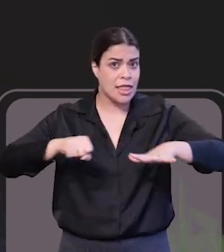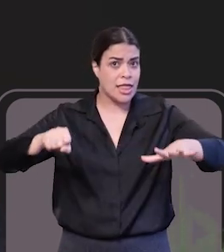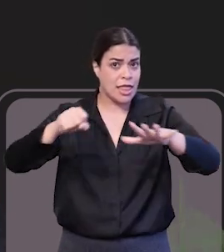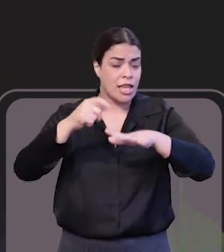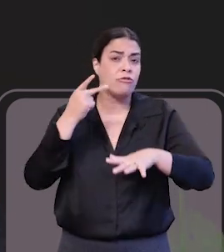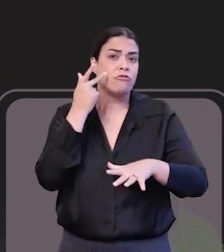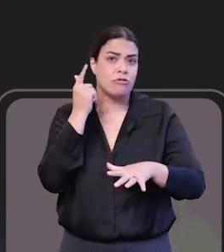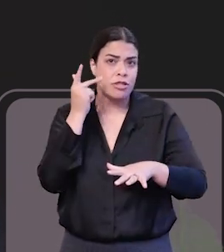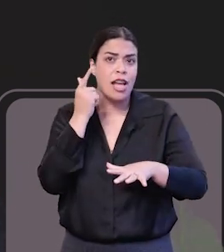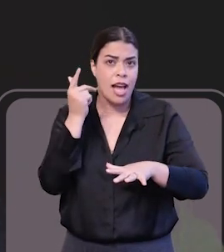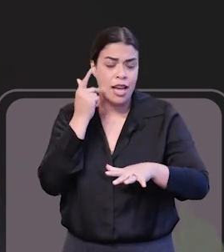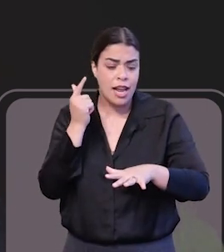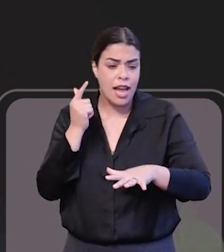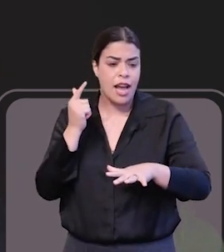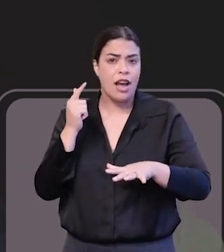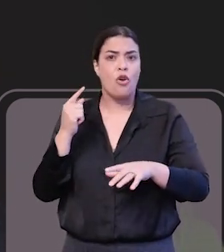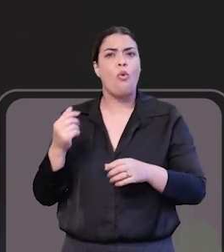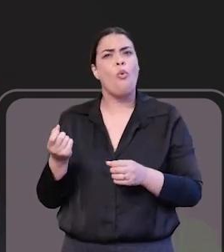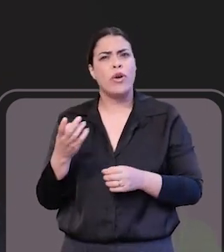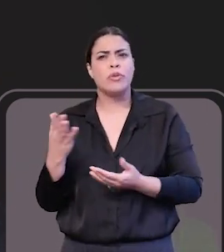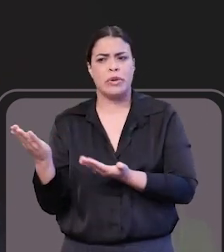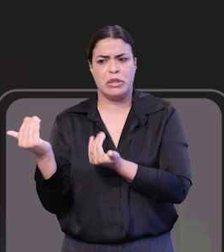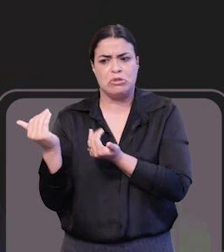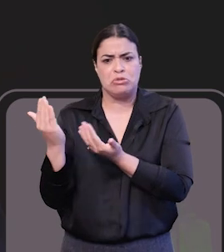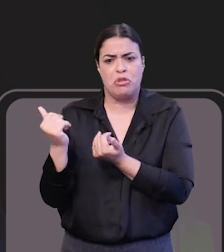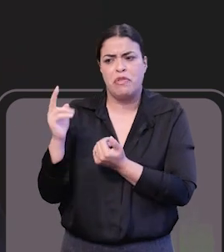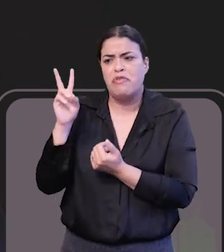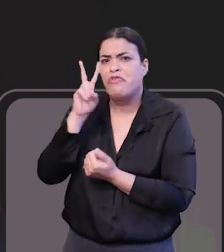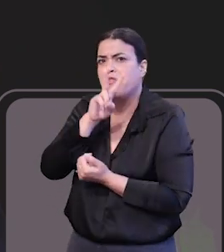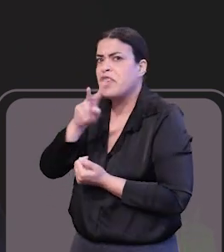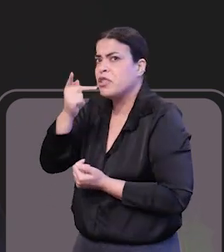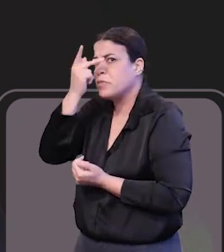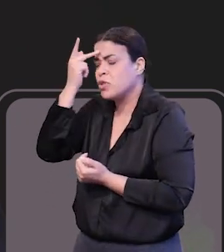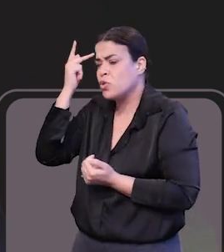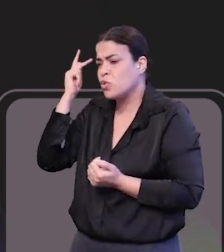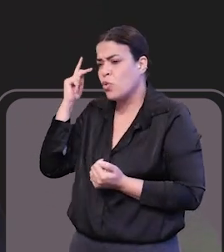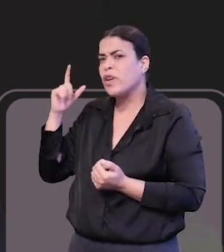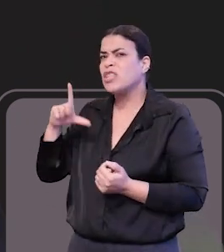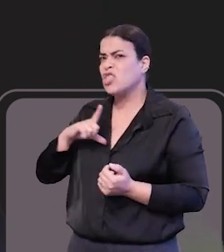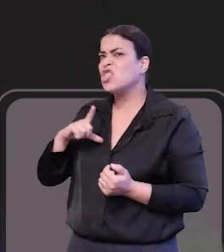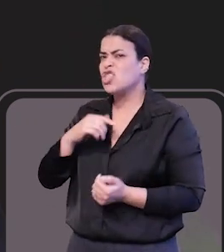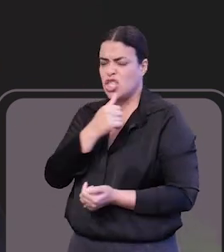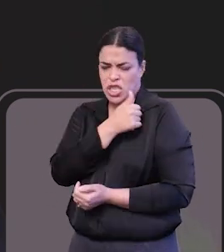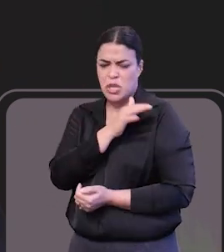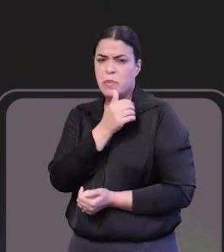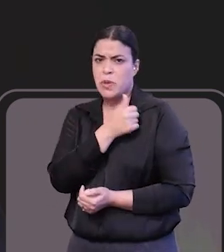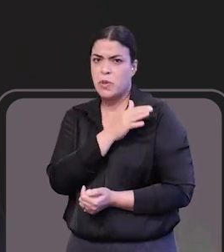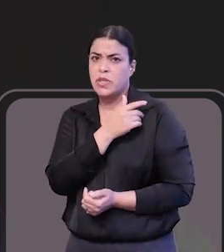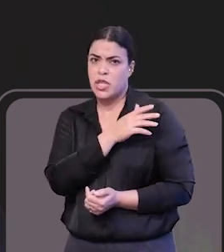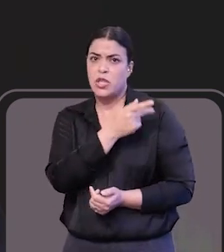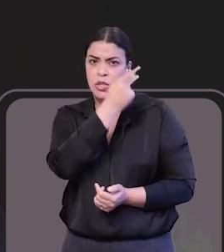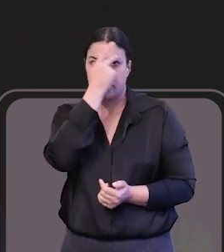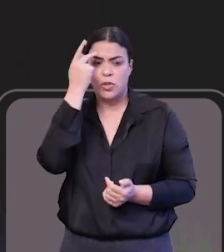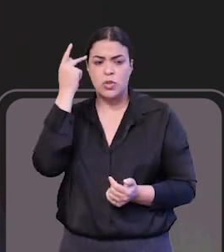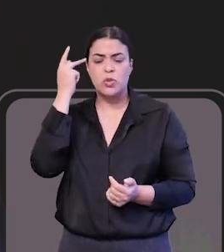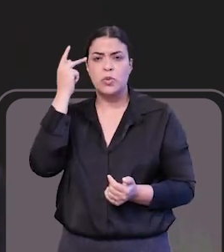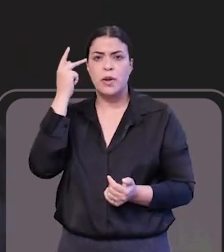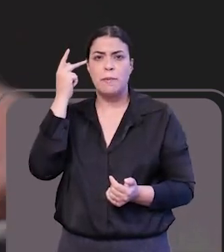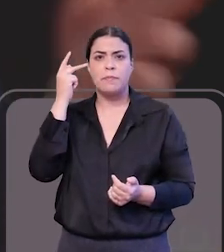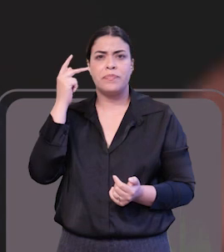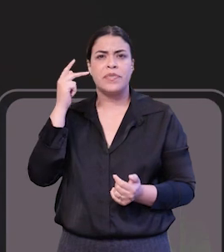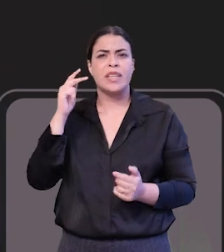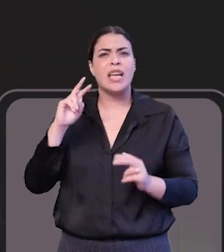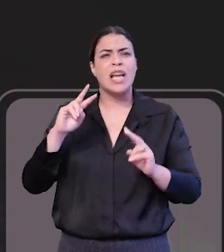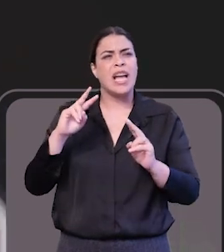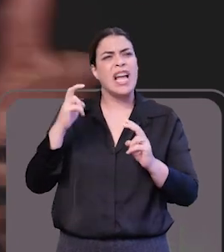do interior do Ceará e ali quando eu era a garota eu observava que havia uma discriminação muito grande que é uma